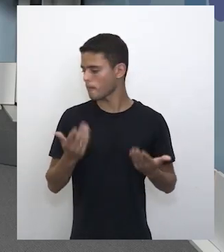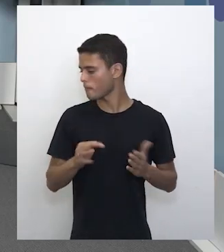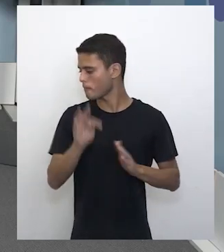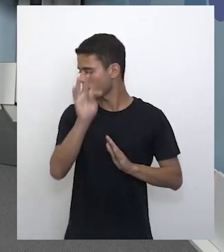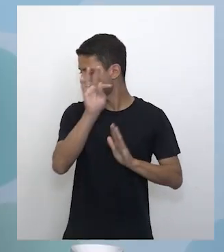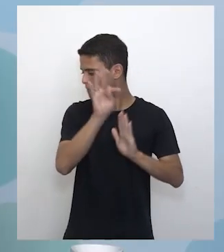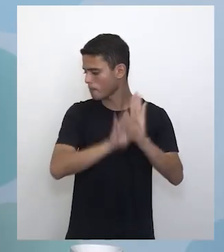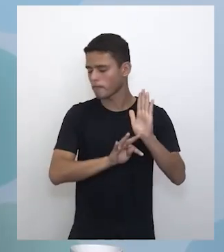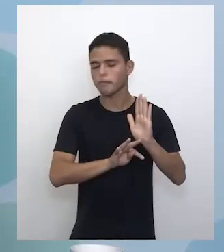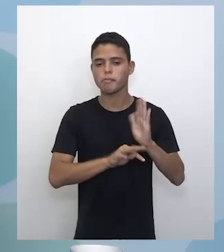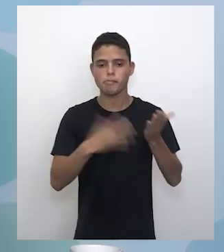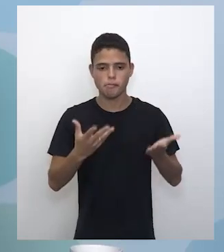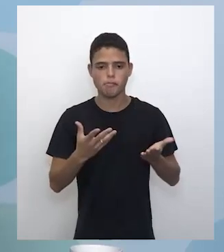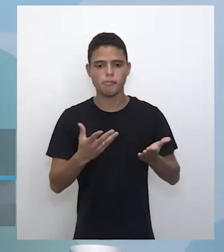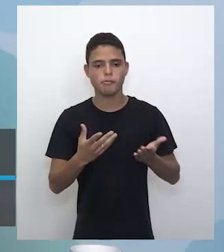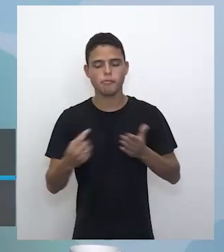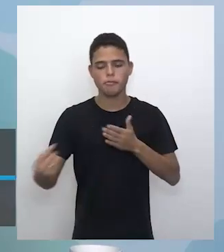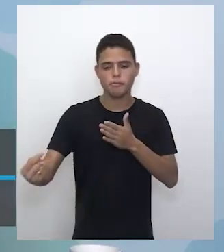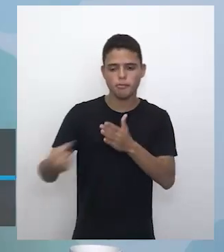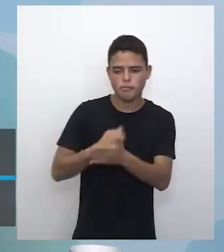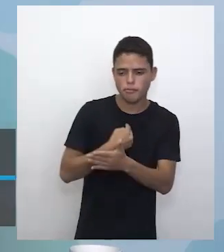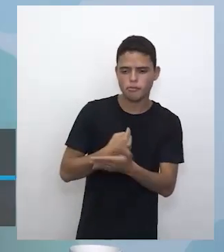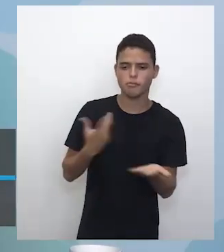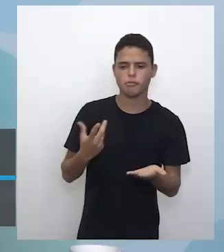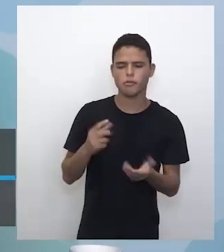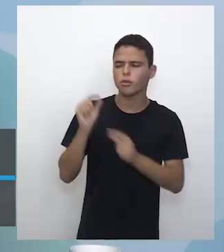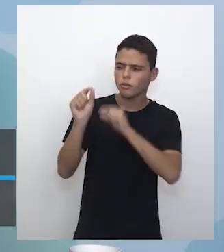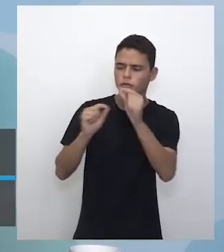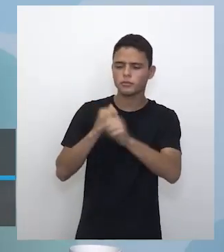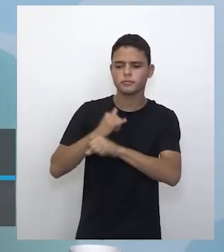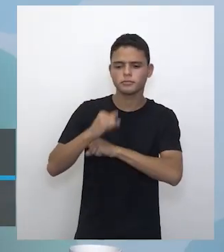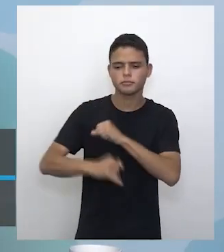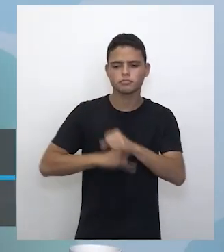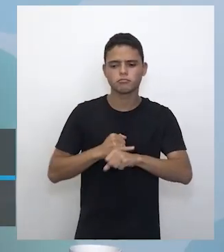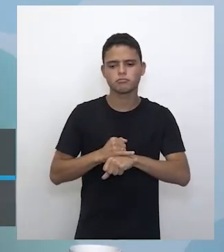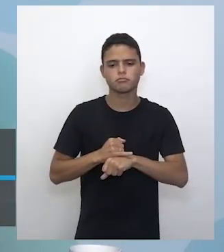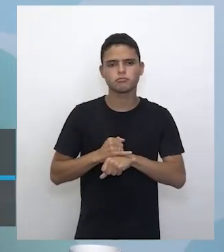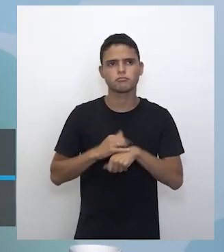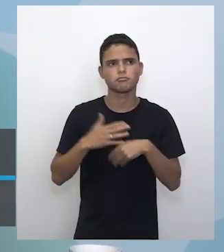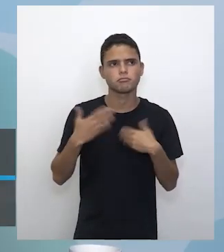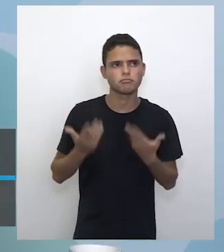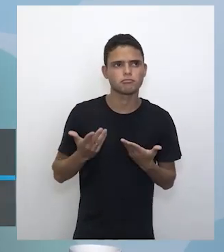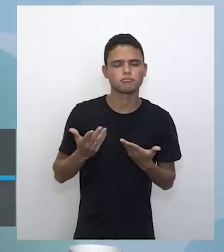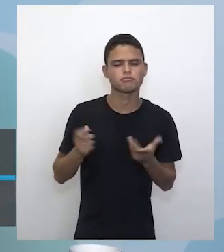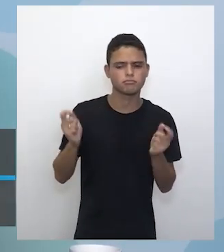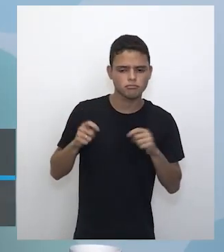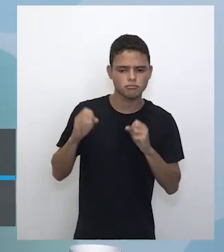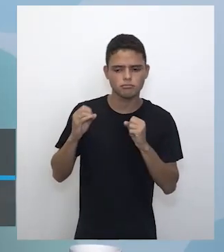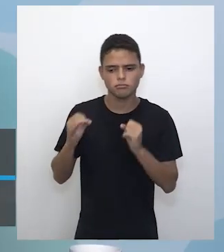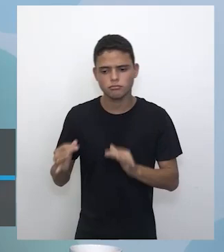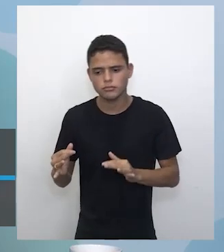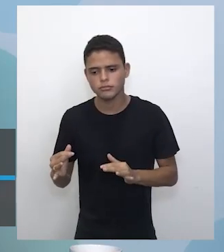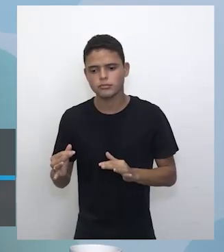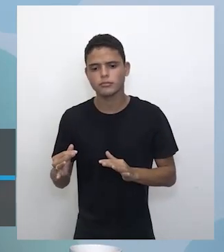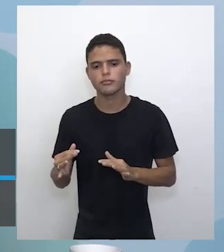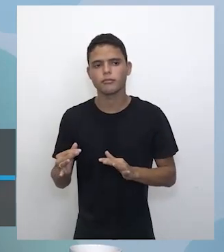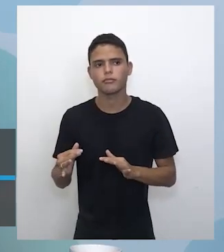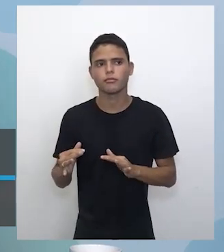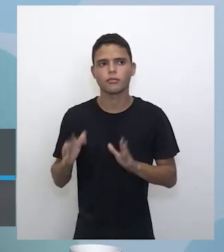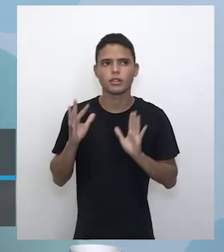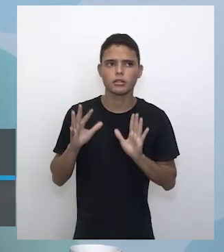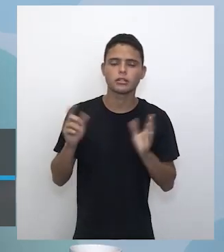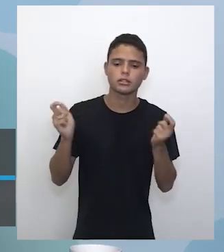expõe, explicar, né? Se alguém um dia perguntar para você, o que é a internet? Olha, eu sei te explicar, mas eu poderia também trazer